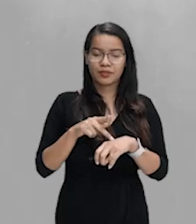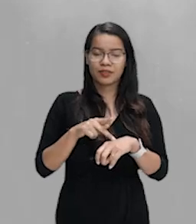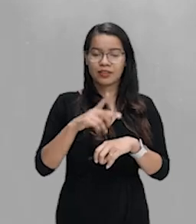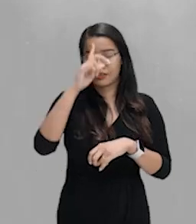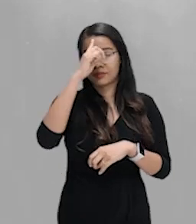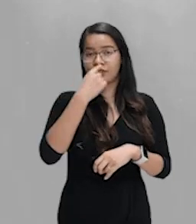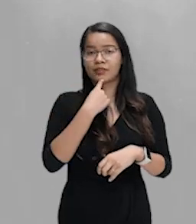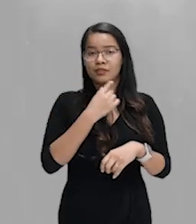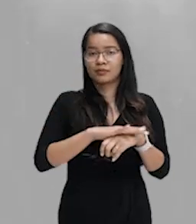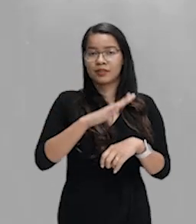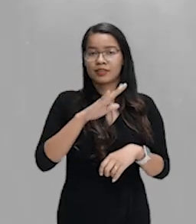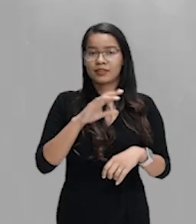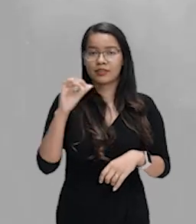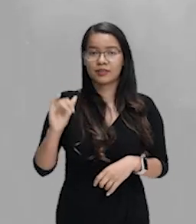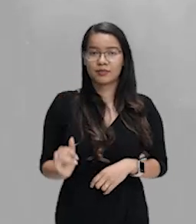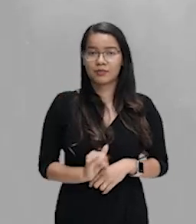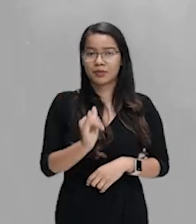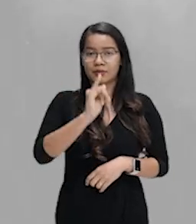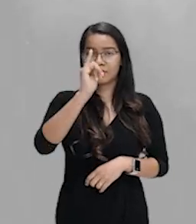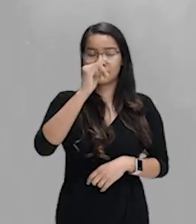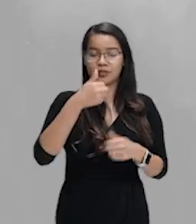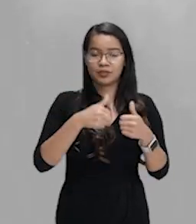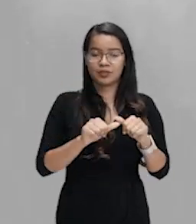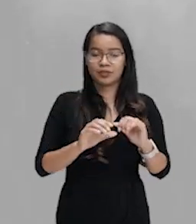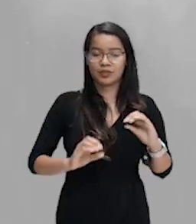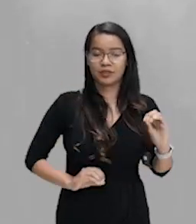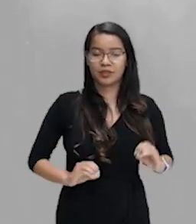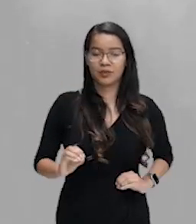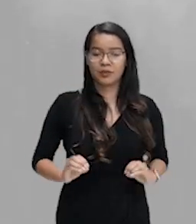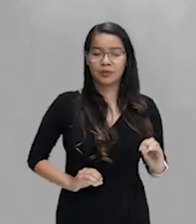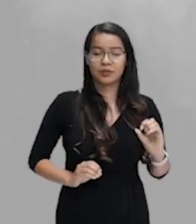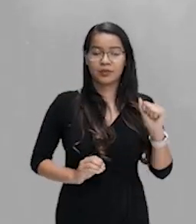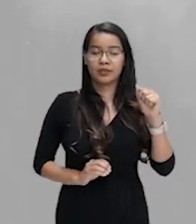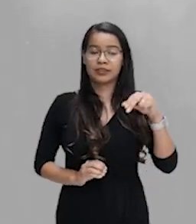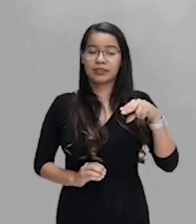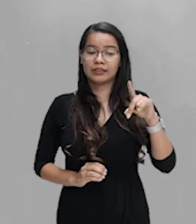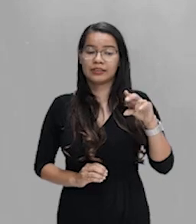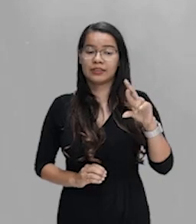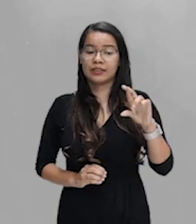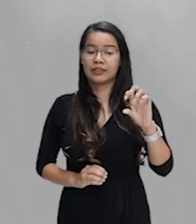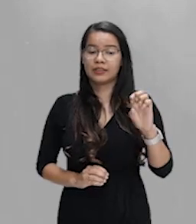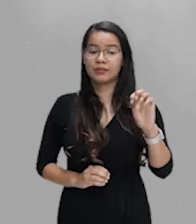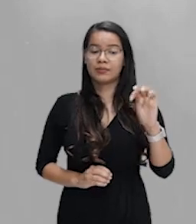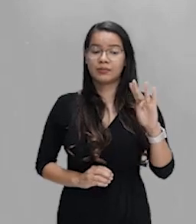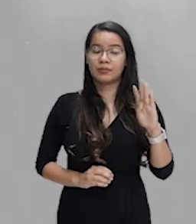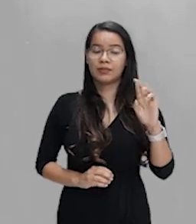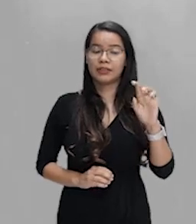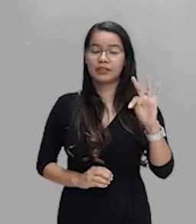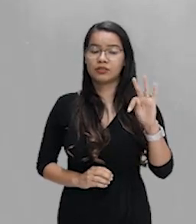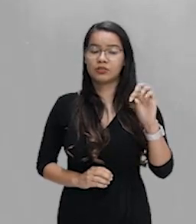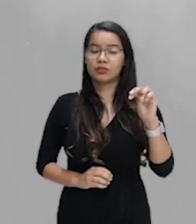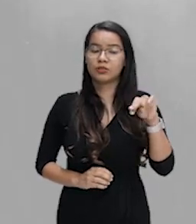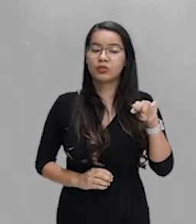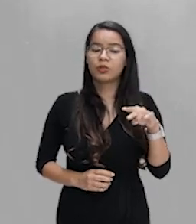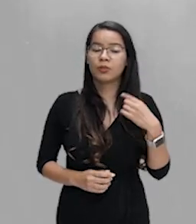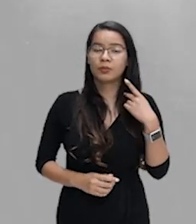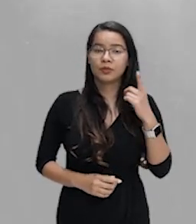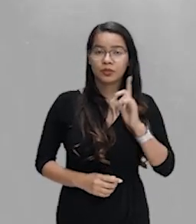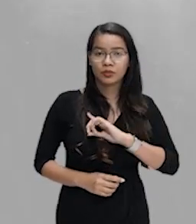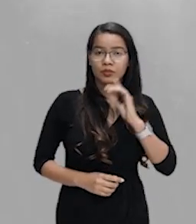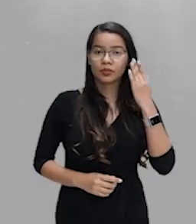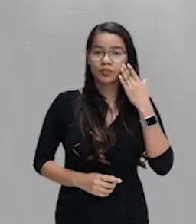mais importantes do surrealismo estão na obra do André Breton, Salvador Dalí e outros, certo? Para a gente